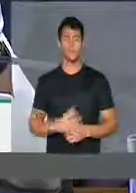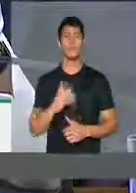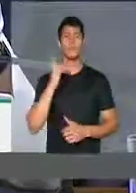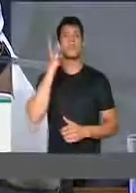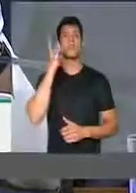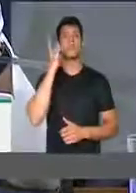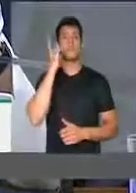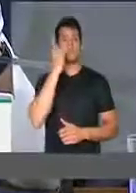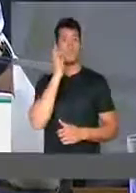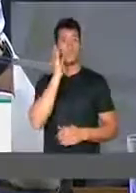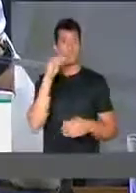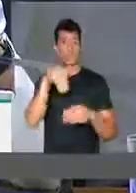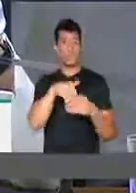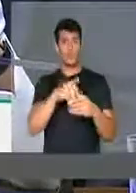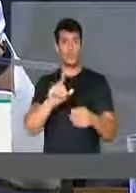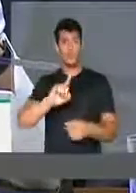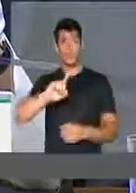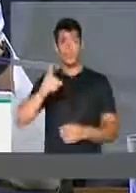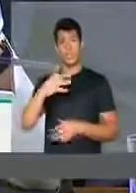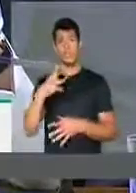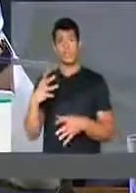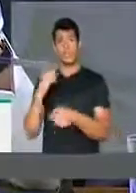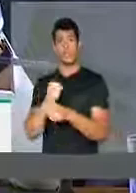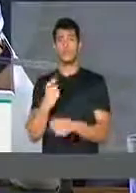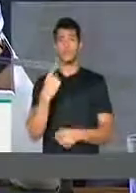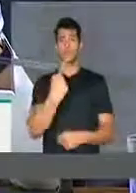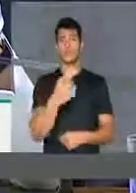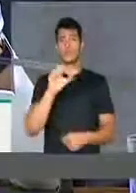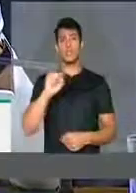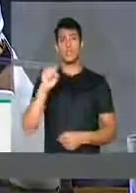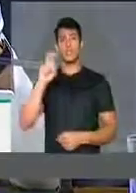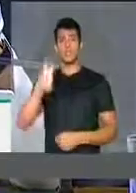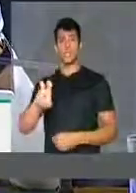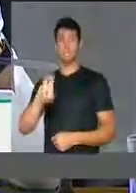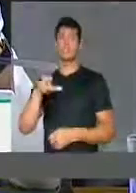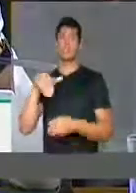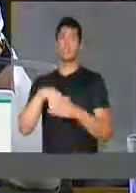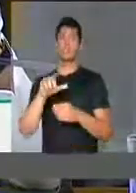Deputado Bebeto, vota não. Total de votos, 185 votos não.